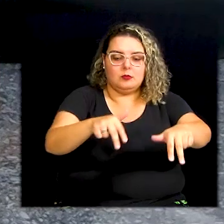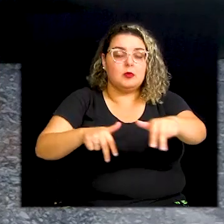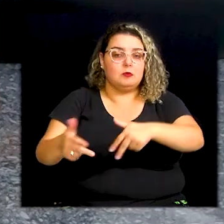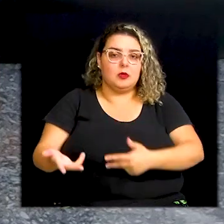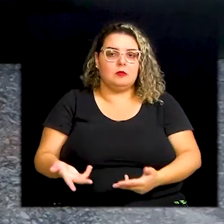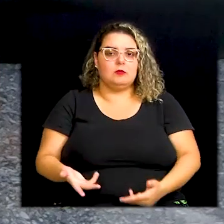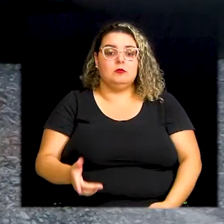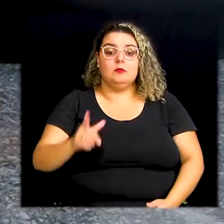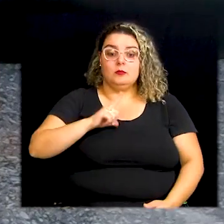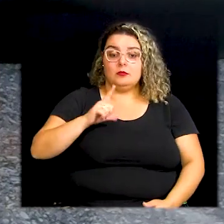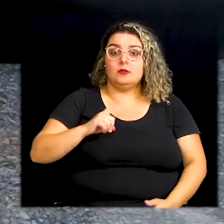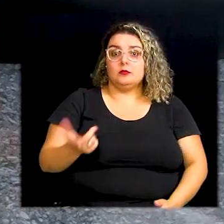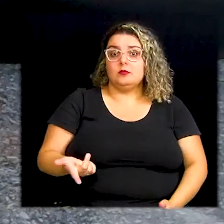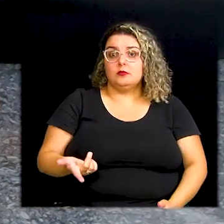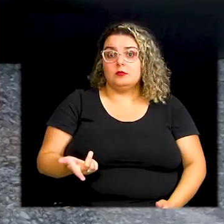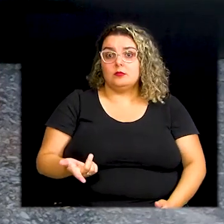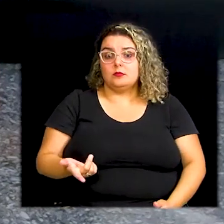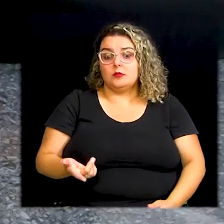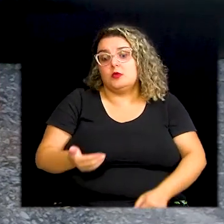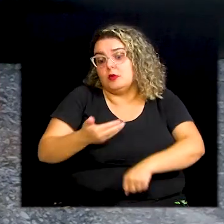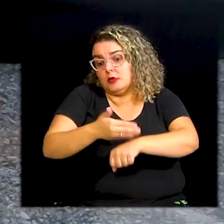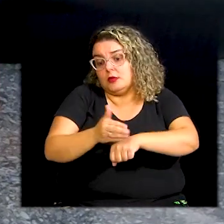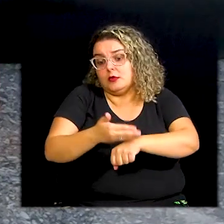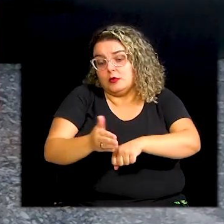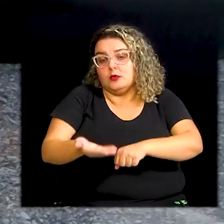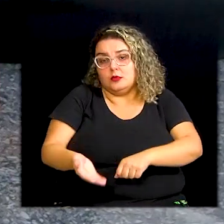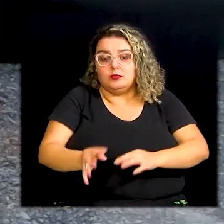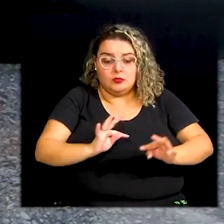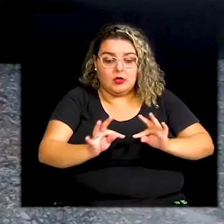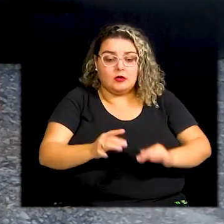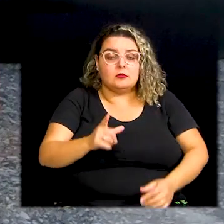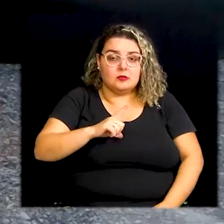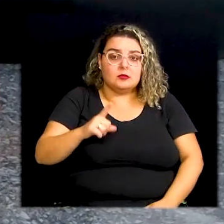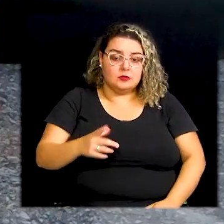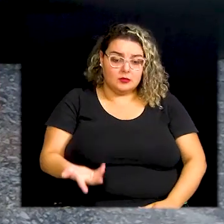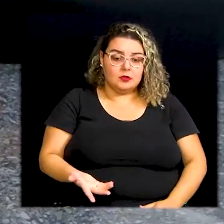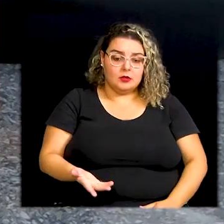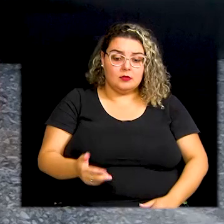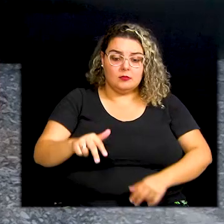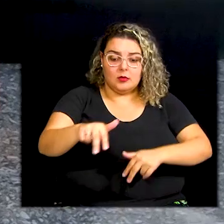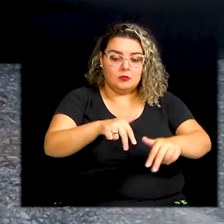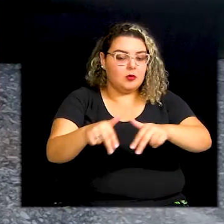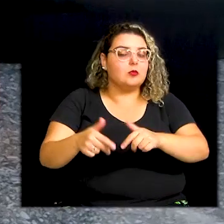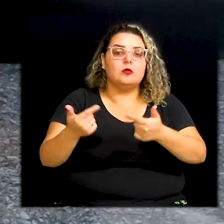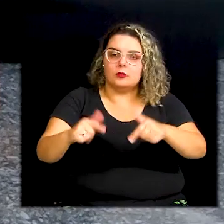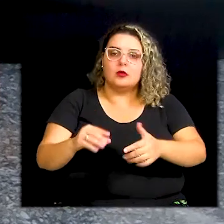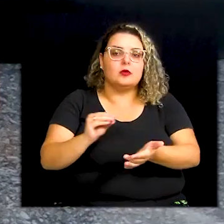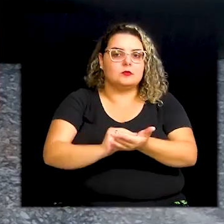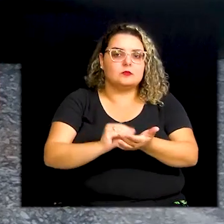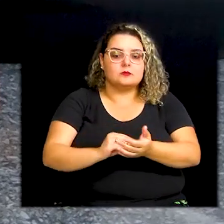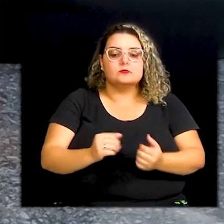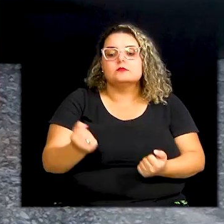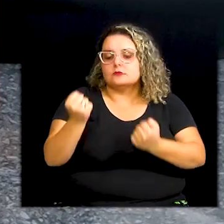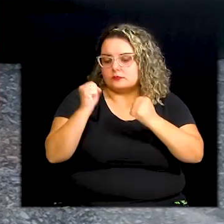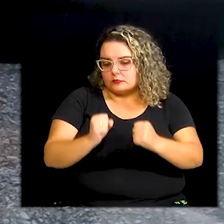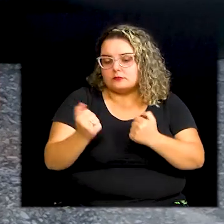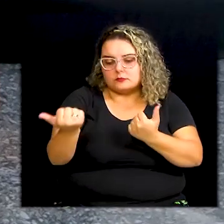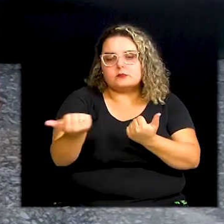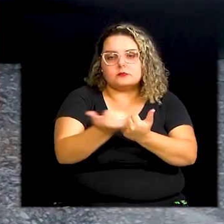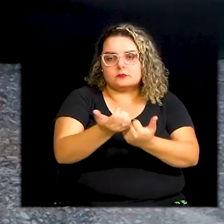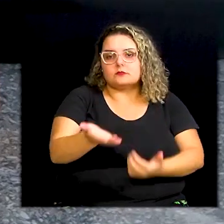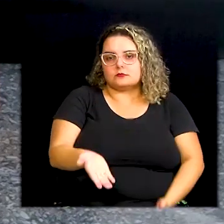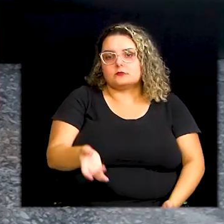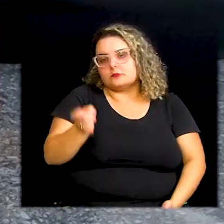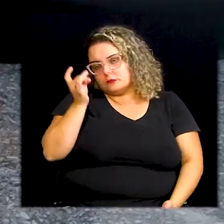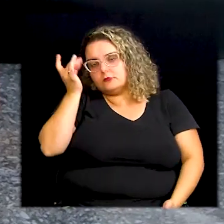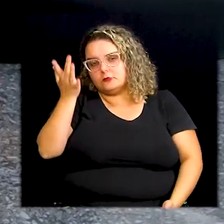posições para ter para o treinador ter uma diversidade de posições para me colocar. Onde estivesse faltando eu poderia cobrir